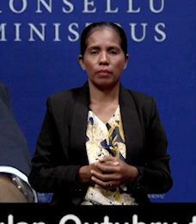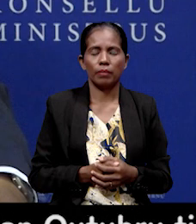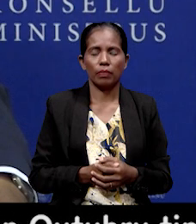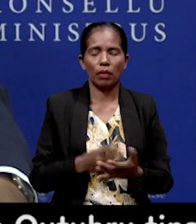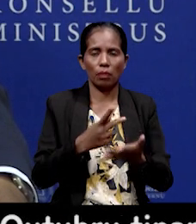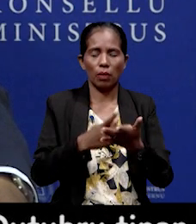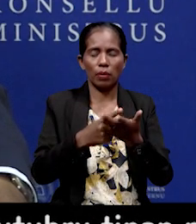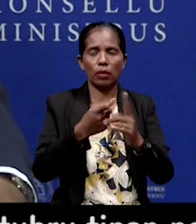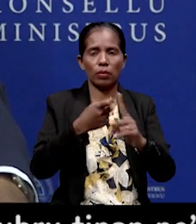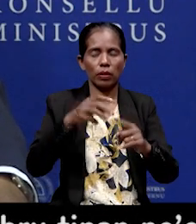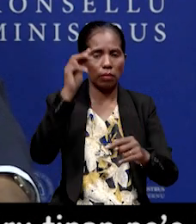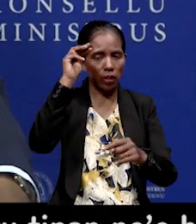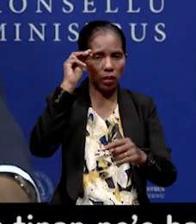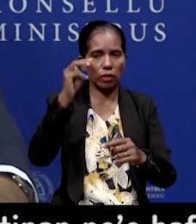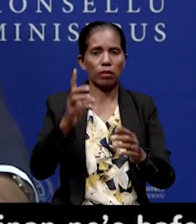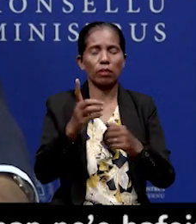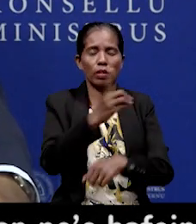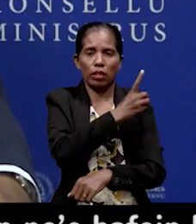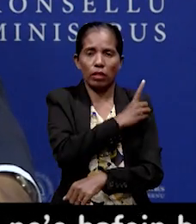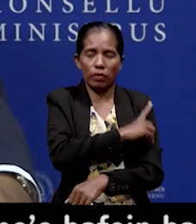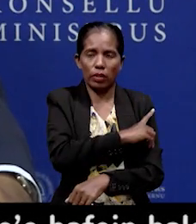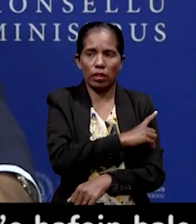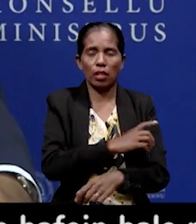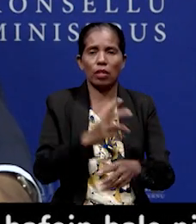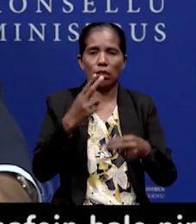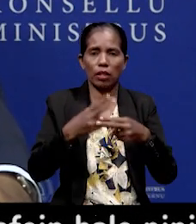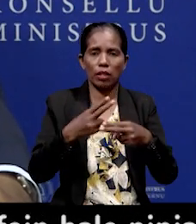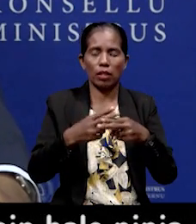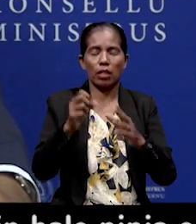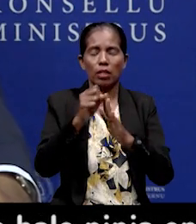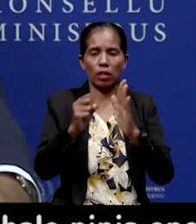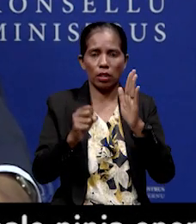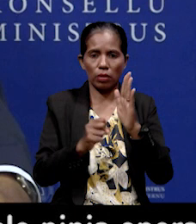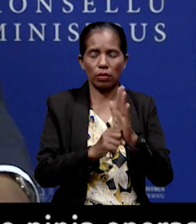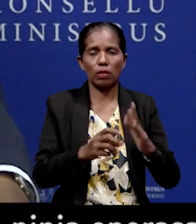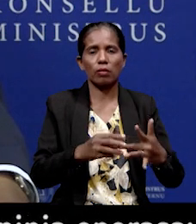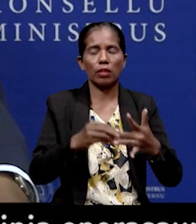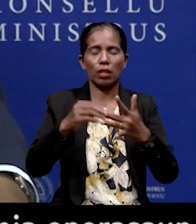proposta de si Ministro de Defesa proposta de hanaran Estatuto Orgânico FFDTL.